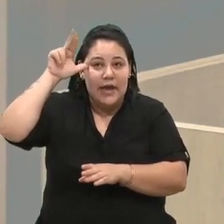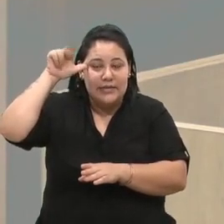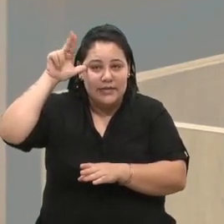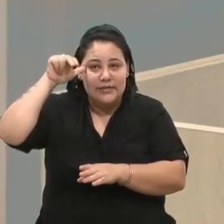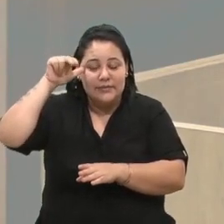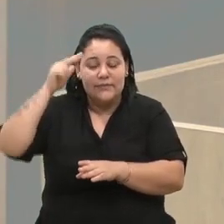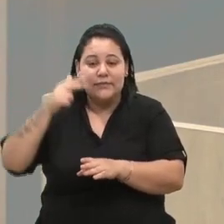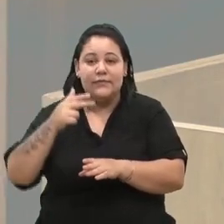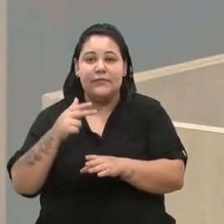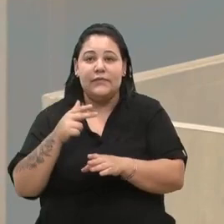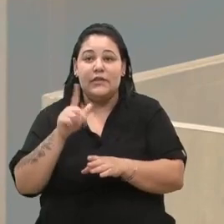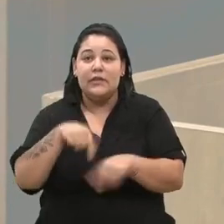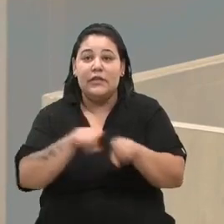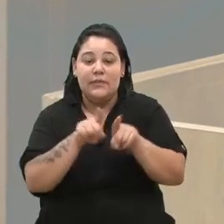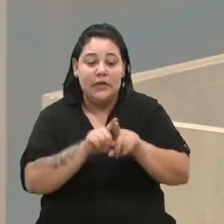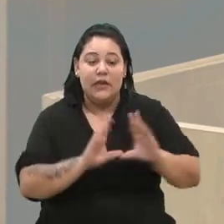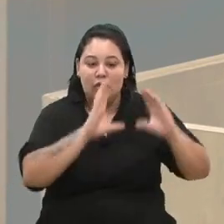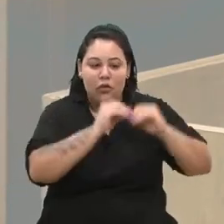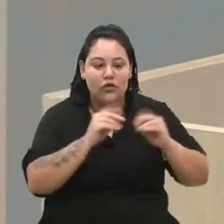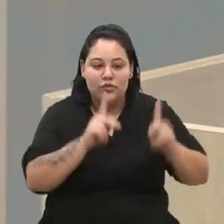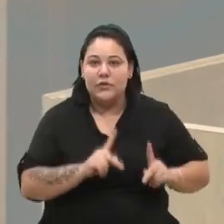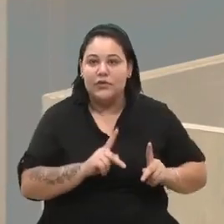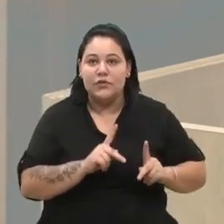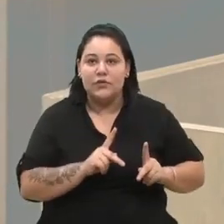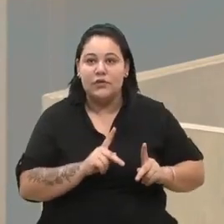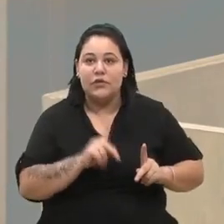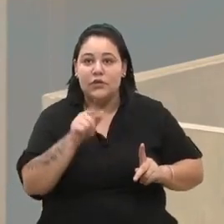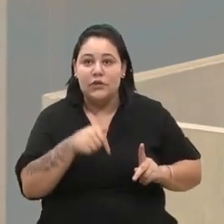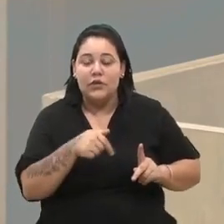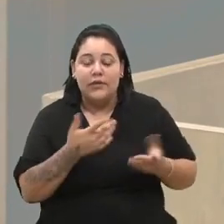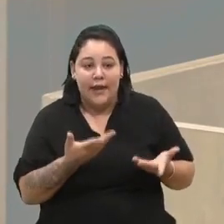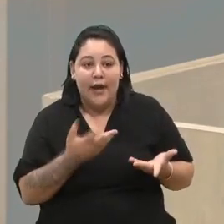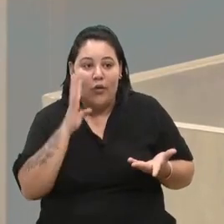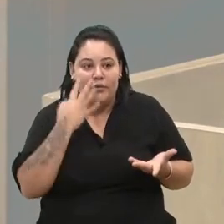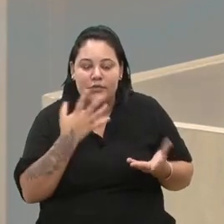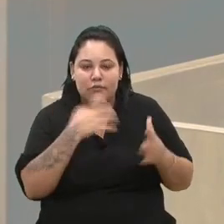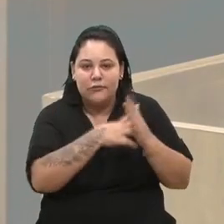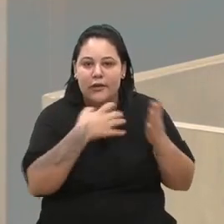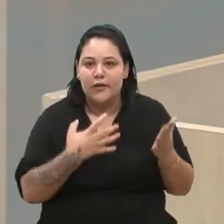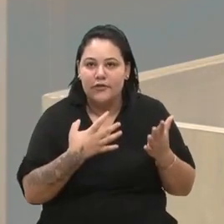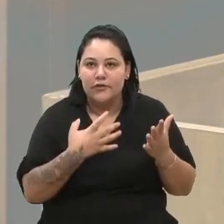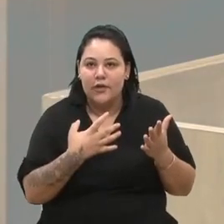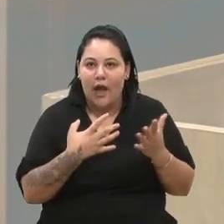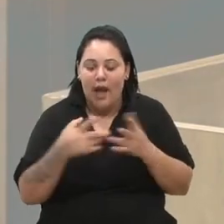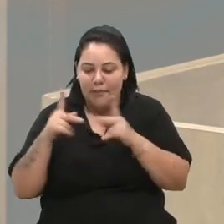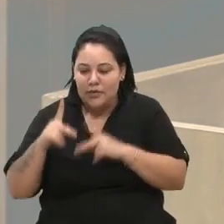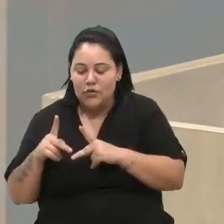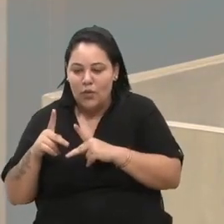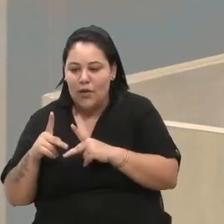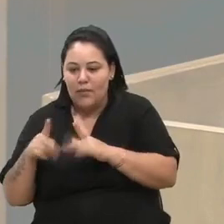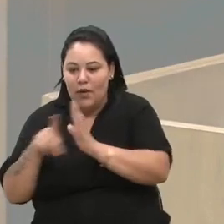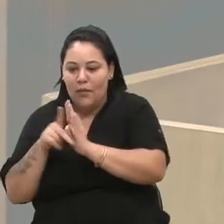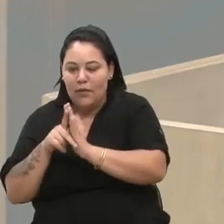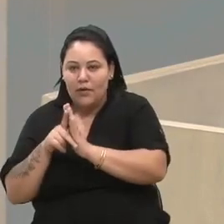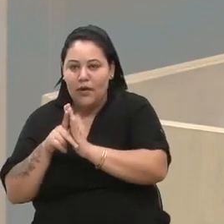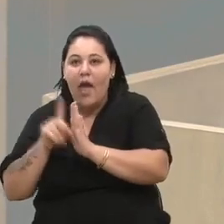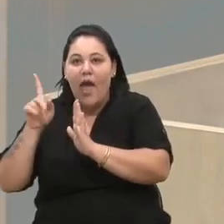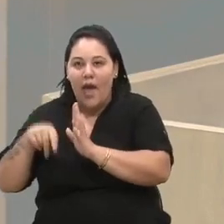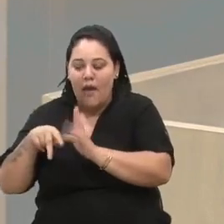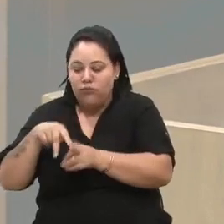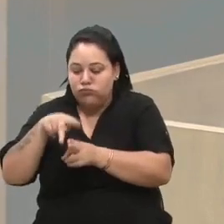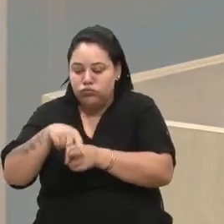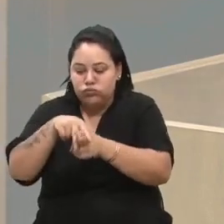noite, já era, acredito que umas 9, 10 da noite, ou mais, até um pouco. E ele é o responsável. Ele tem que